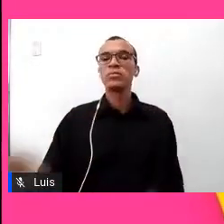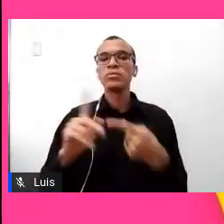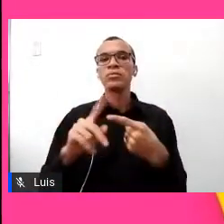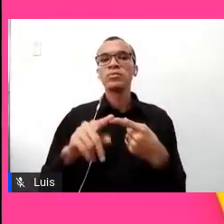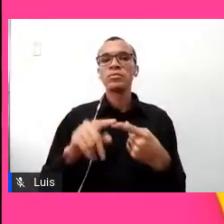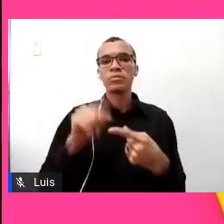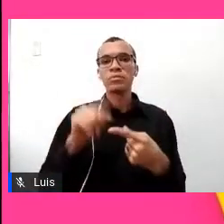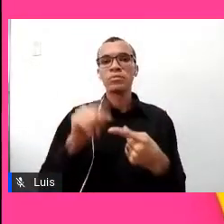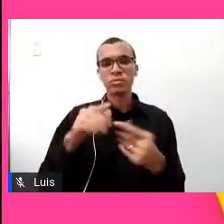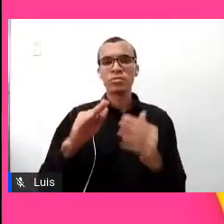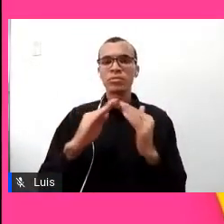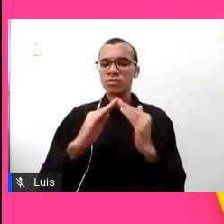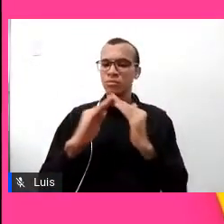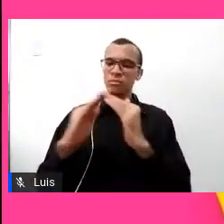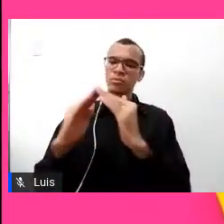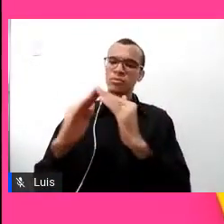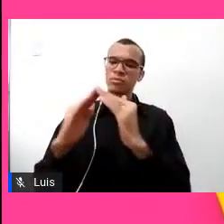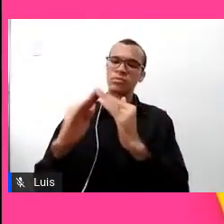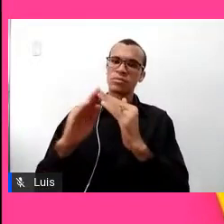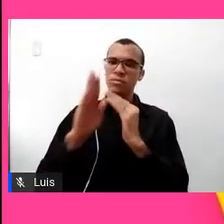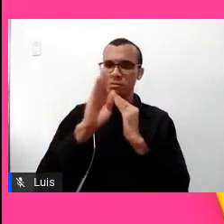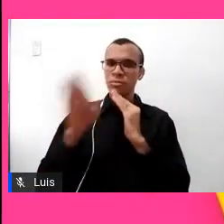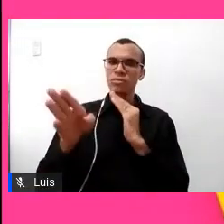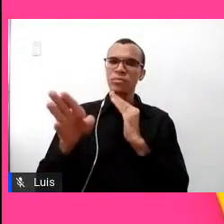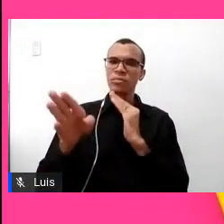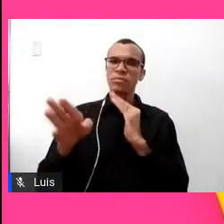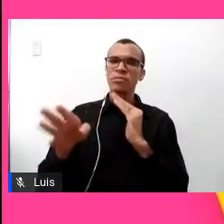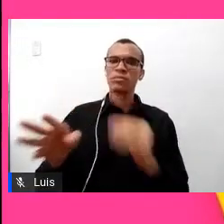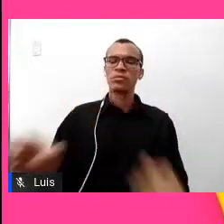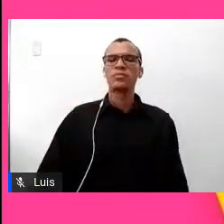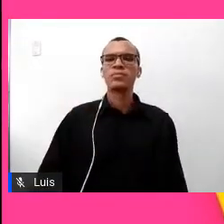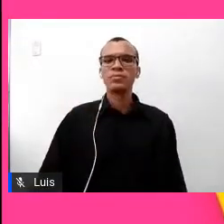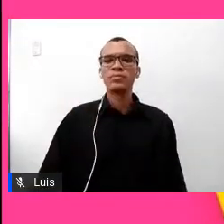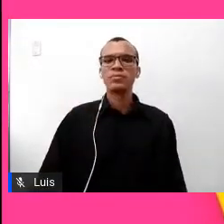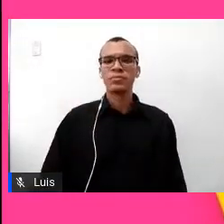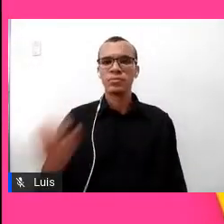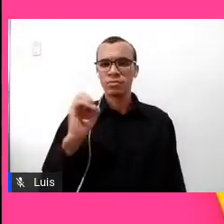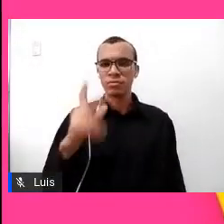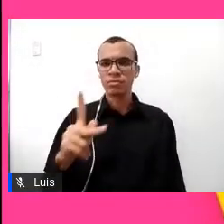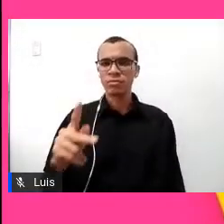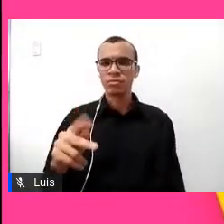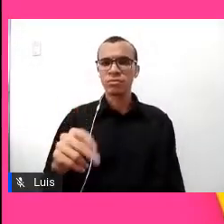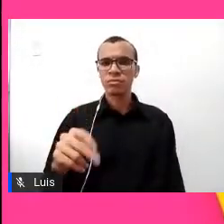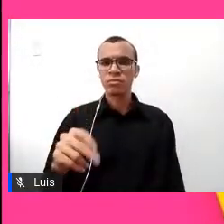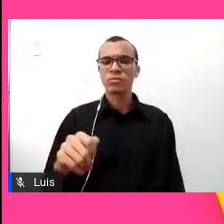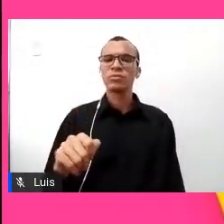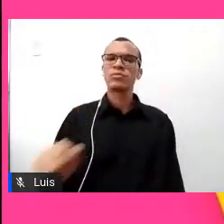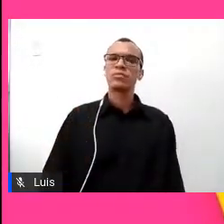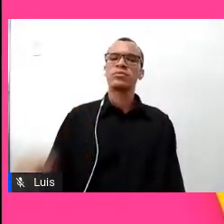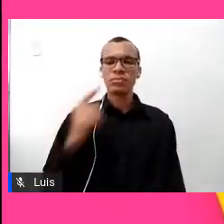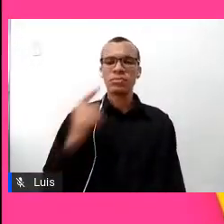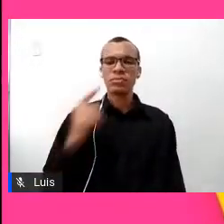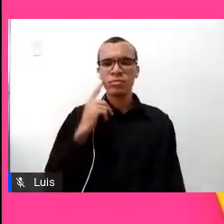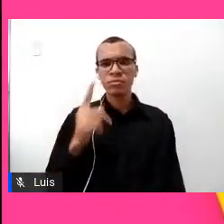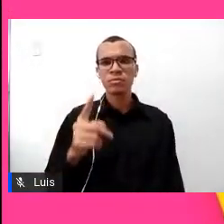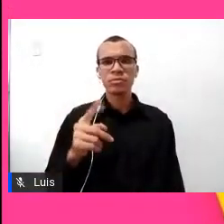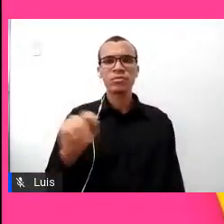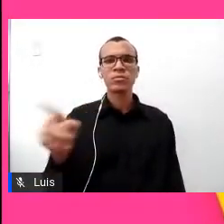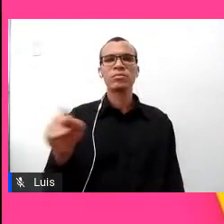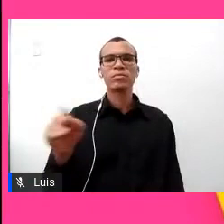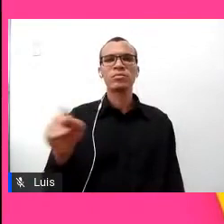telhado, isso é reto, é uma peça reta, ok? E aqui, ó, é o telhado do